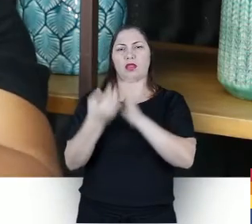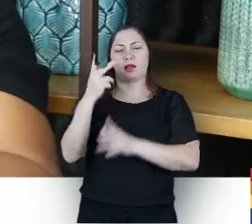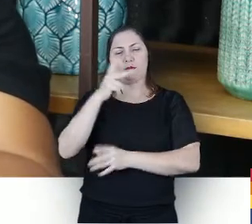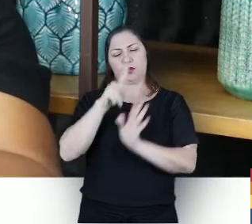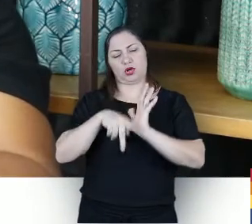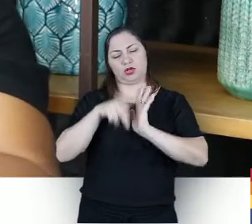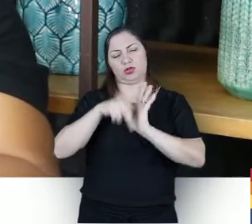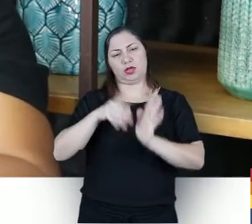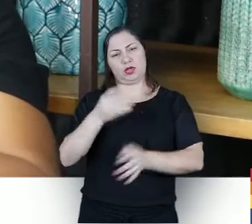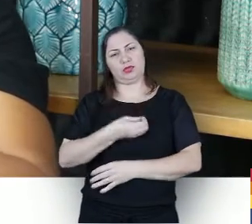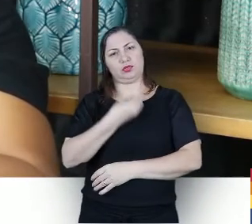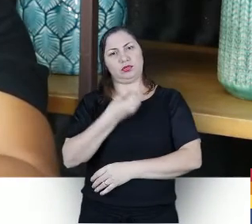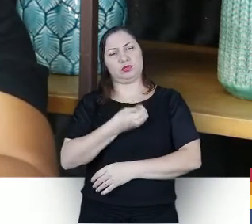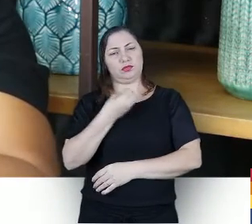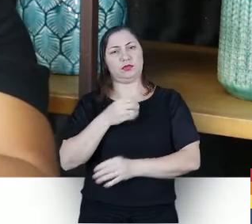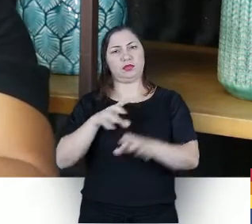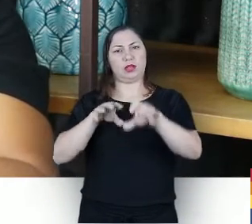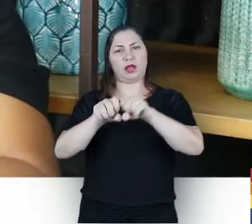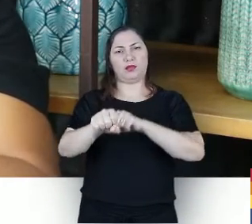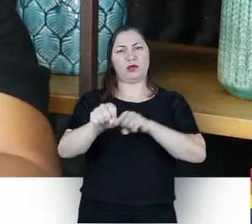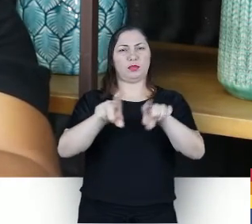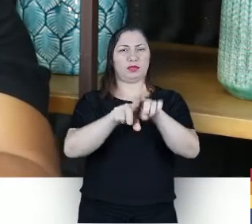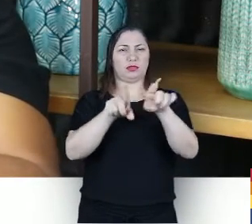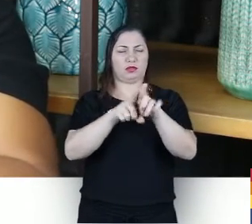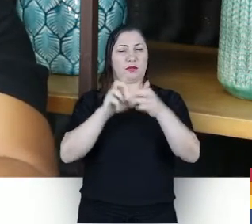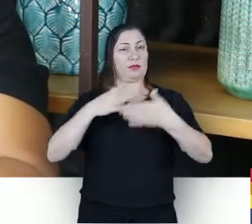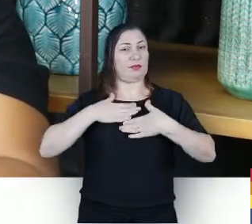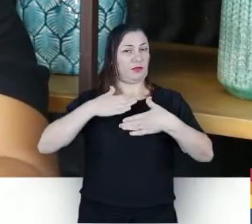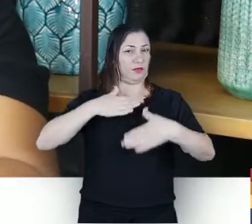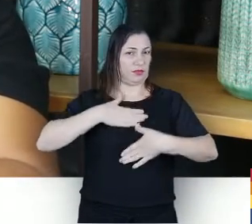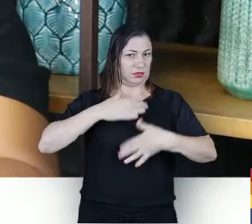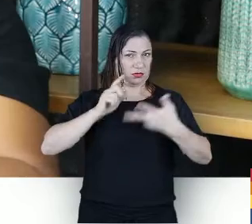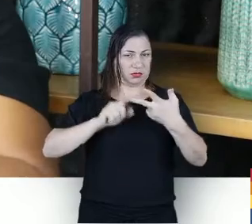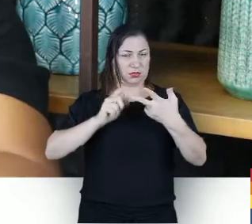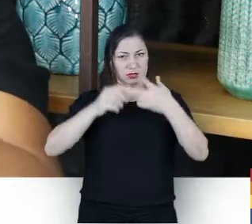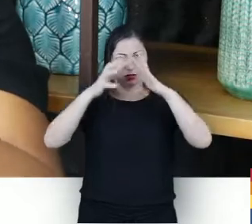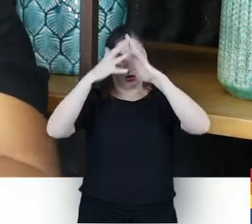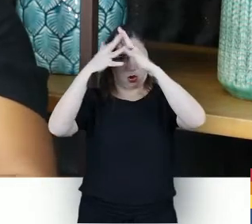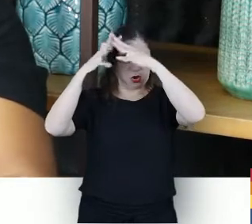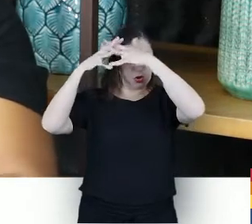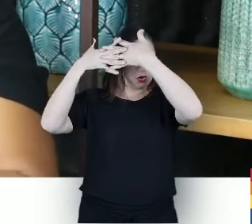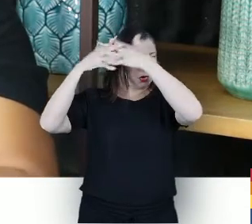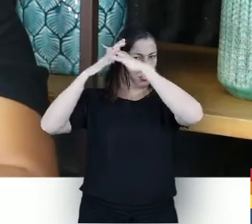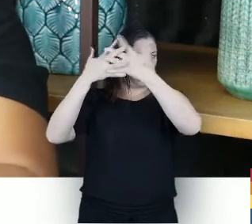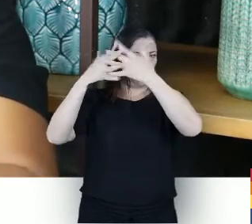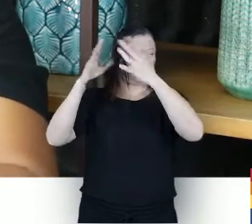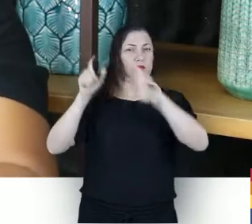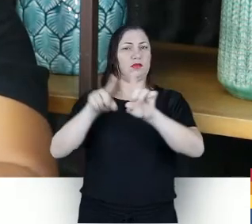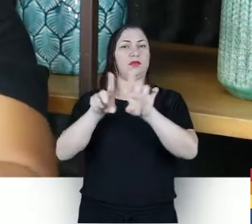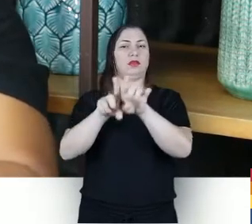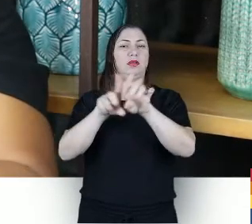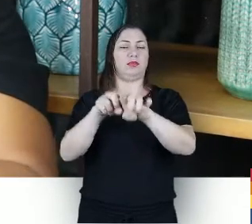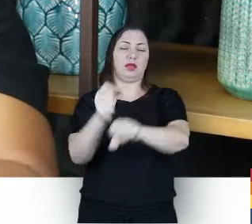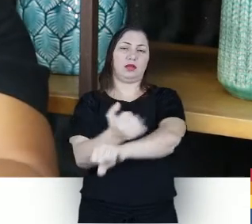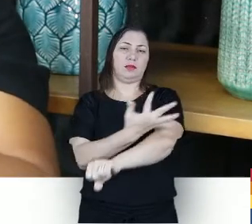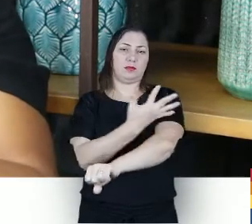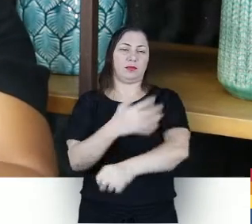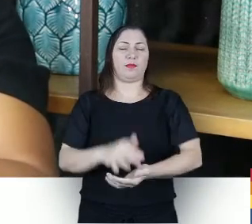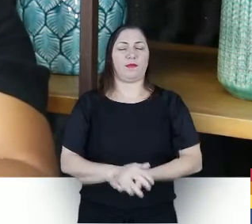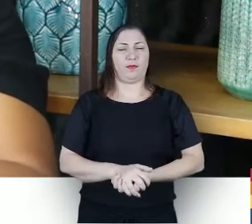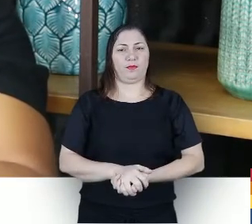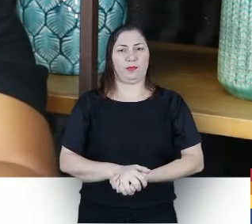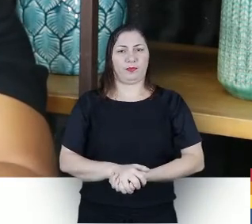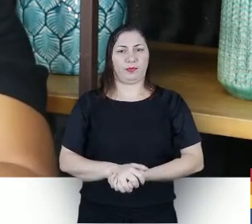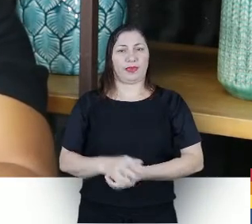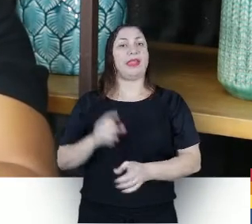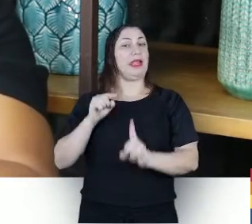tendo como foco principal o desenvolvimento integral desse estudante, a construção do seu projeto de vida e a sua formação